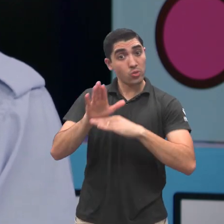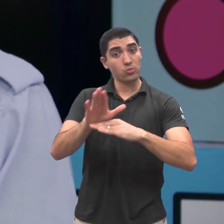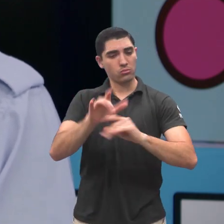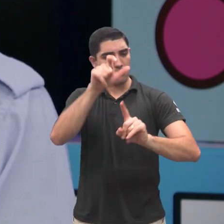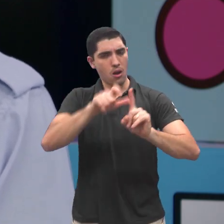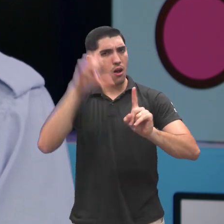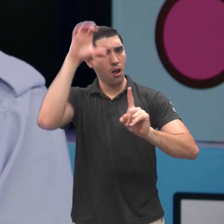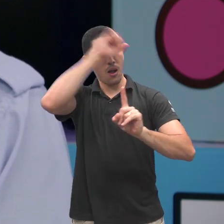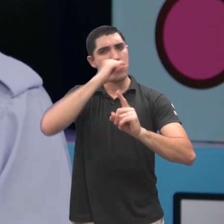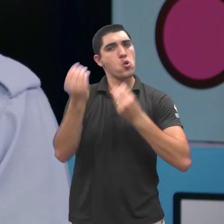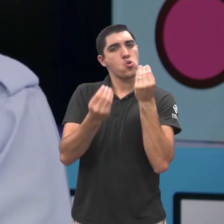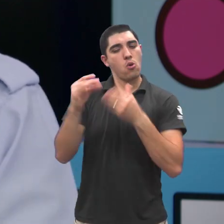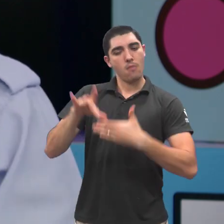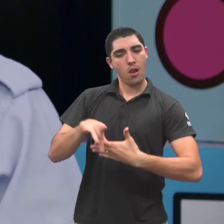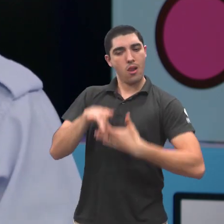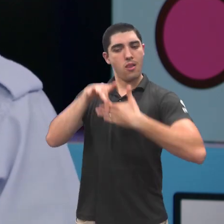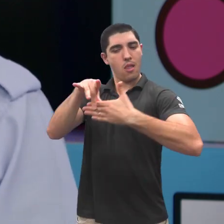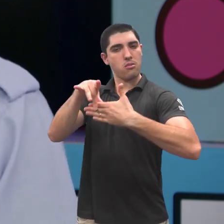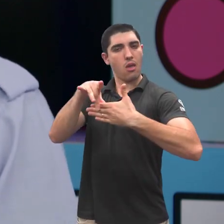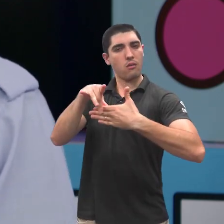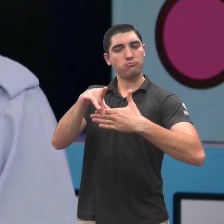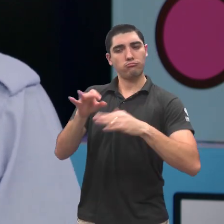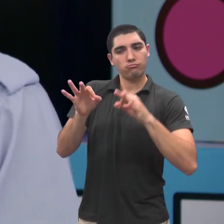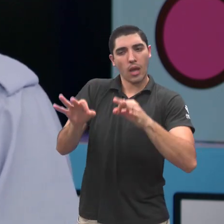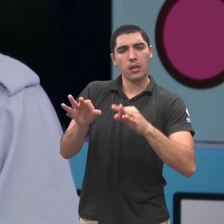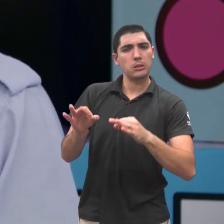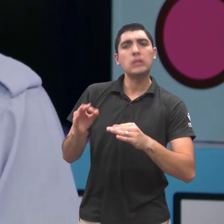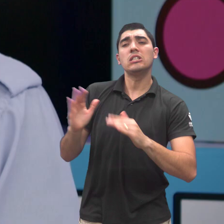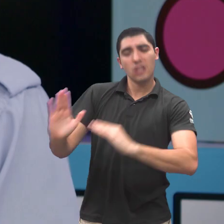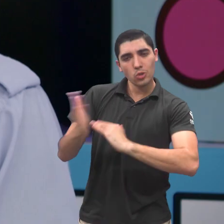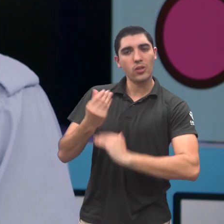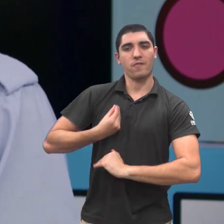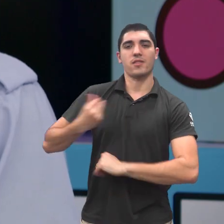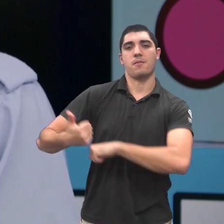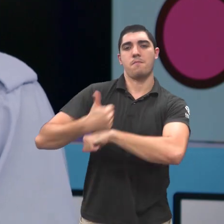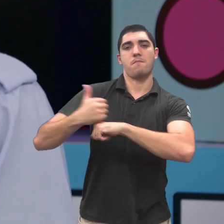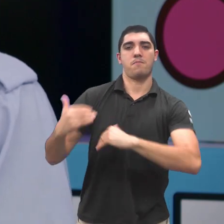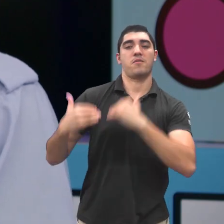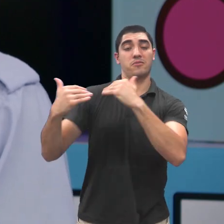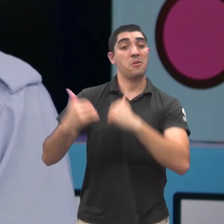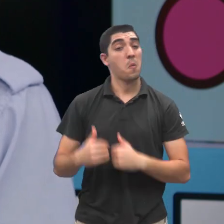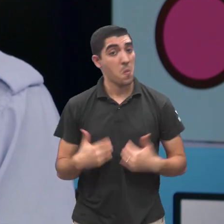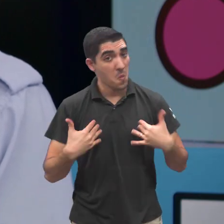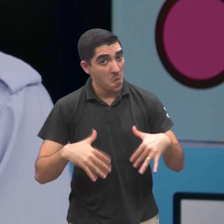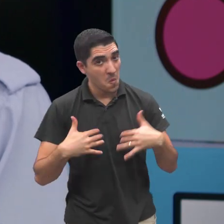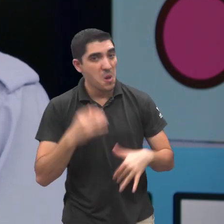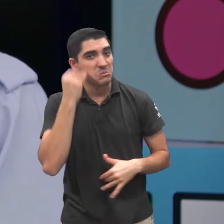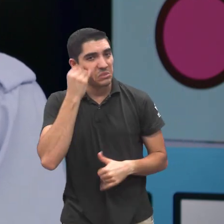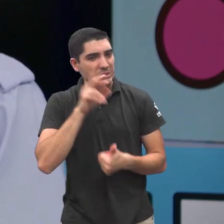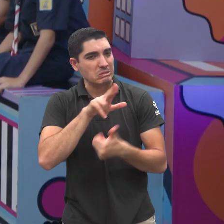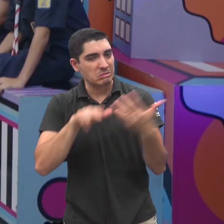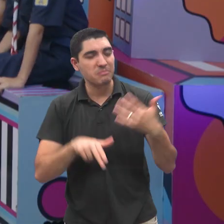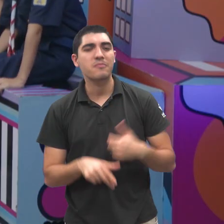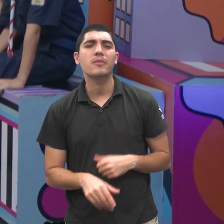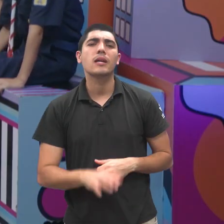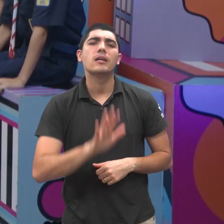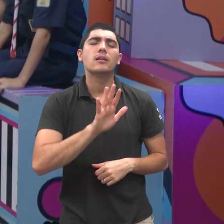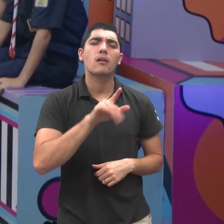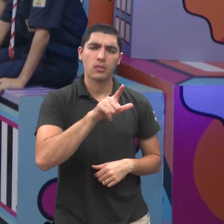fator predominante em qualquer área profissional. São Né? as soft skills que chamam. É verdade. Ô, Bacos, vocês